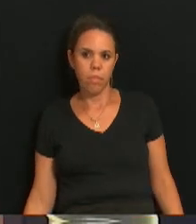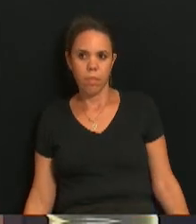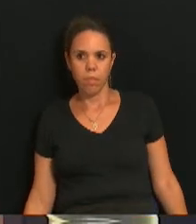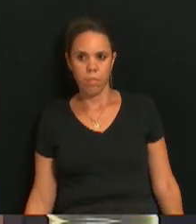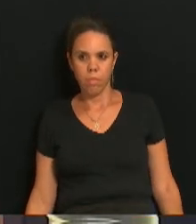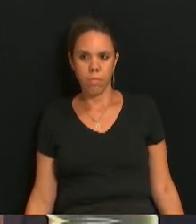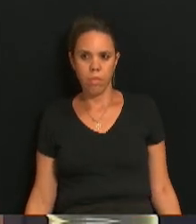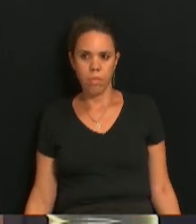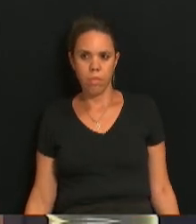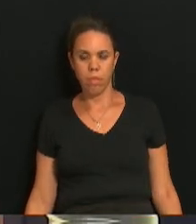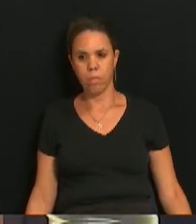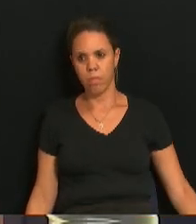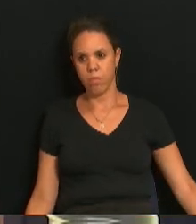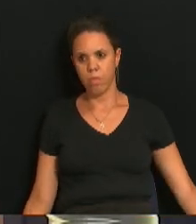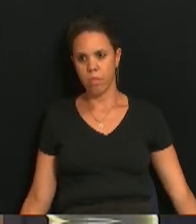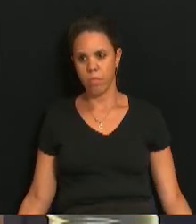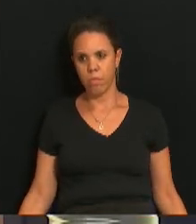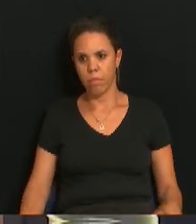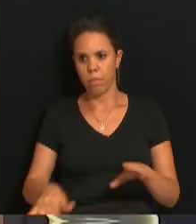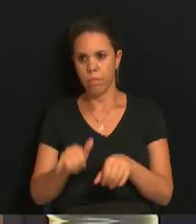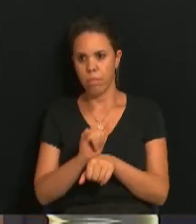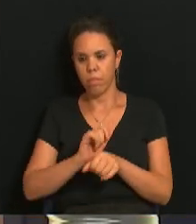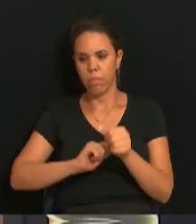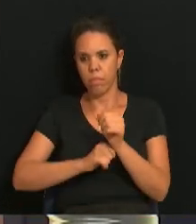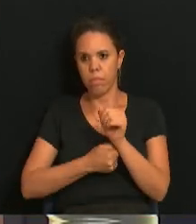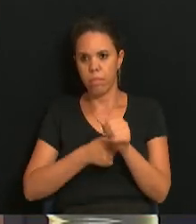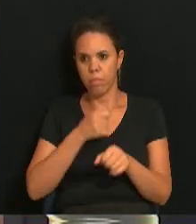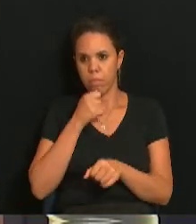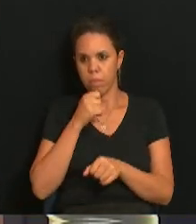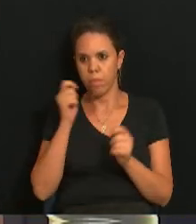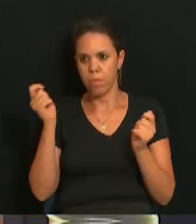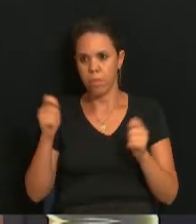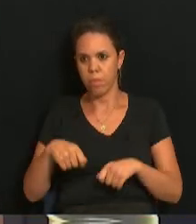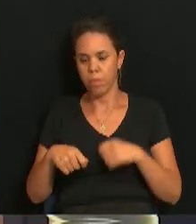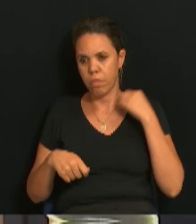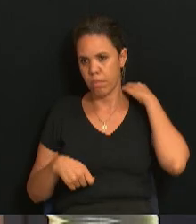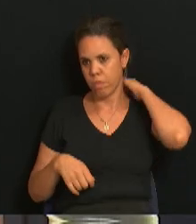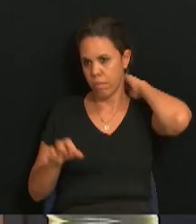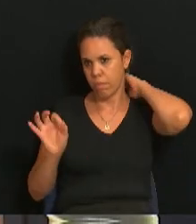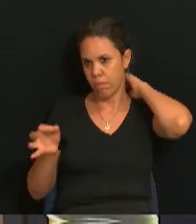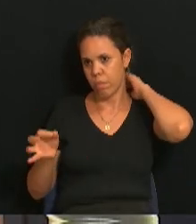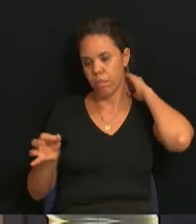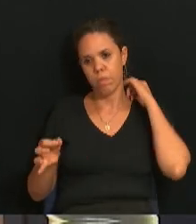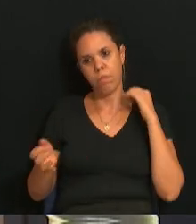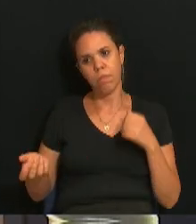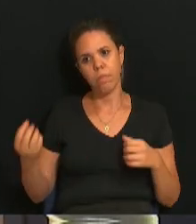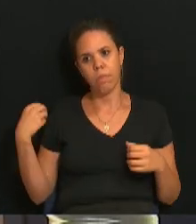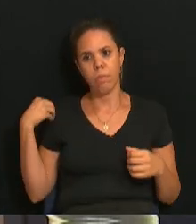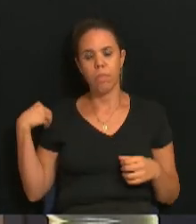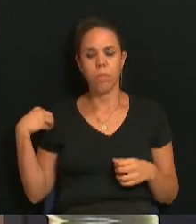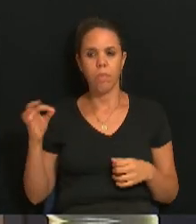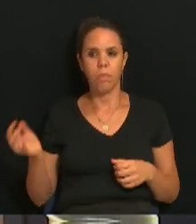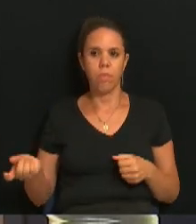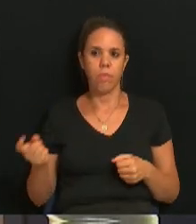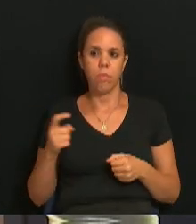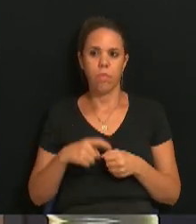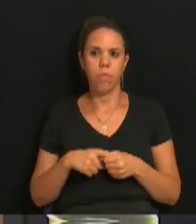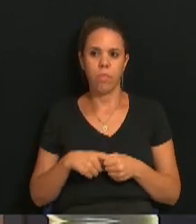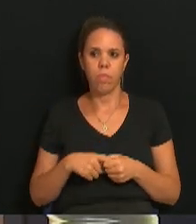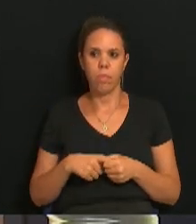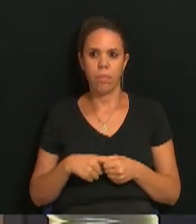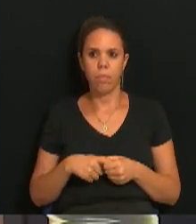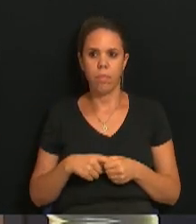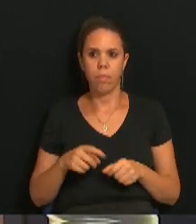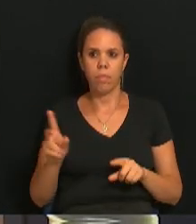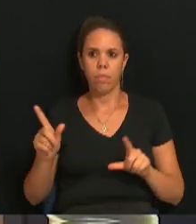com o canal do YouTube bloqueado, mas assim que der que acertar isso, com certeza os funcionários aqui da TV Câmara